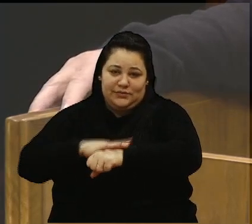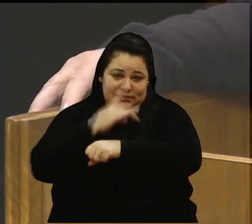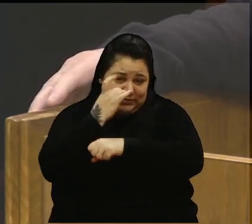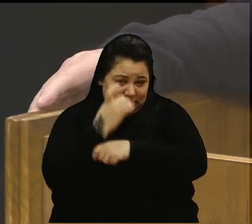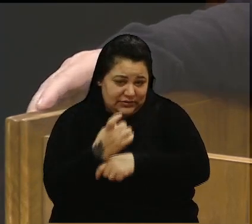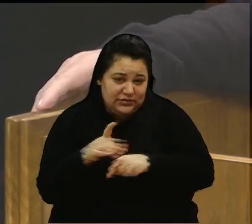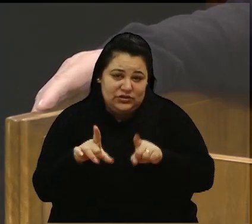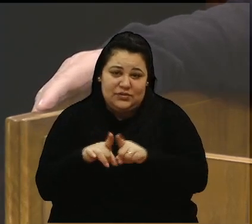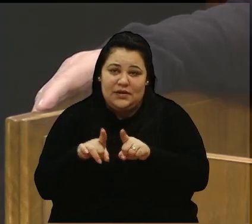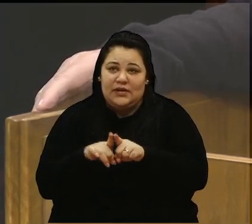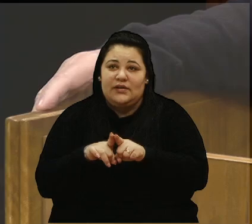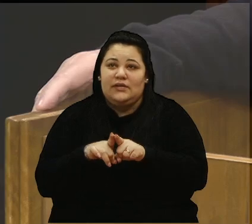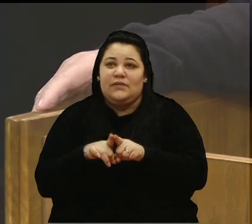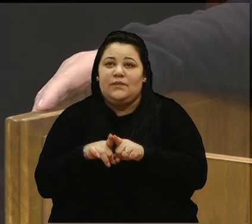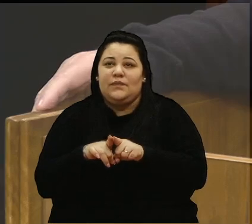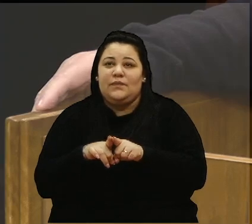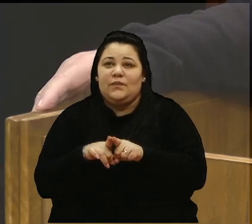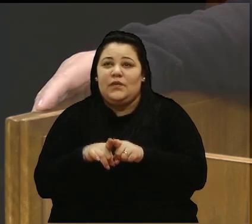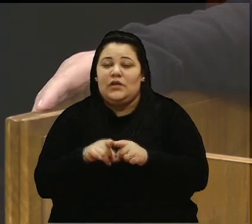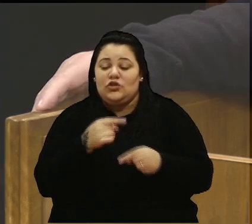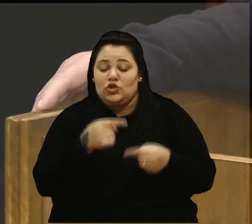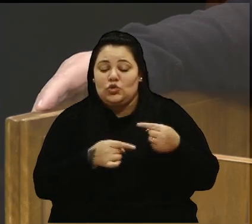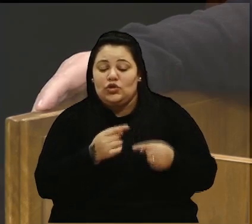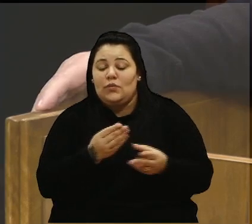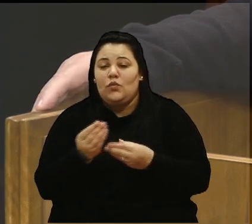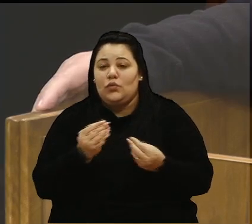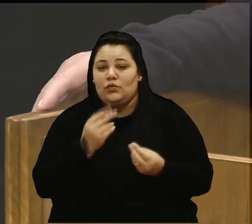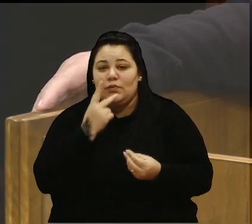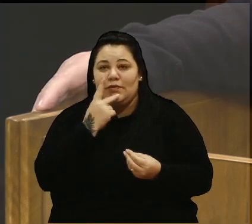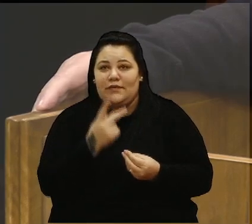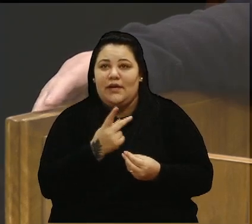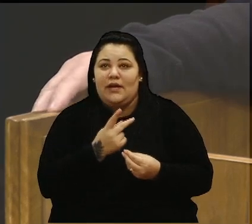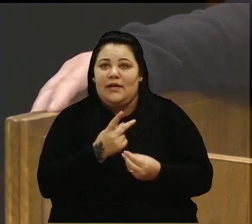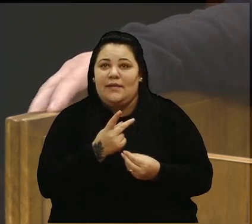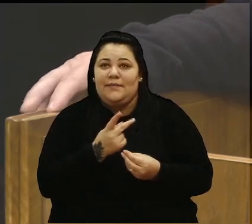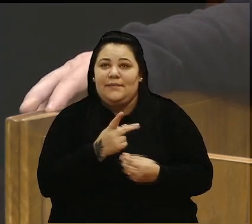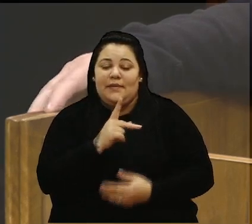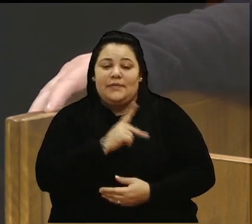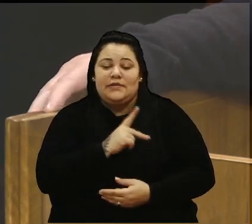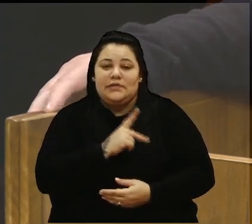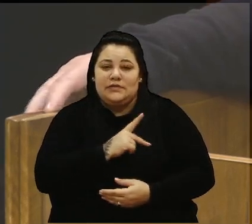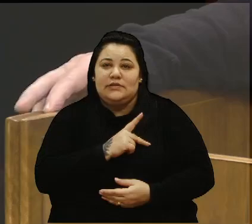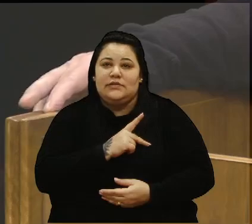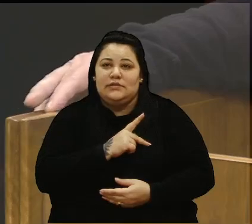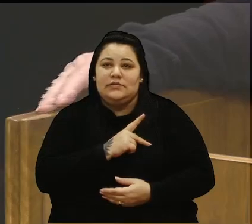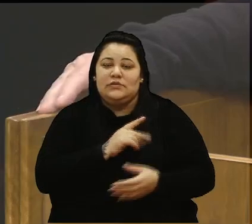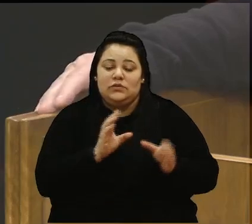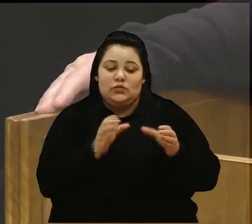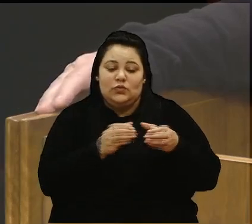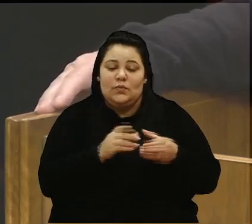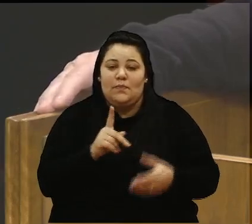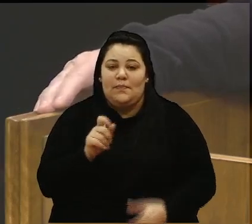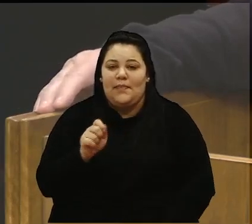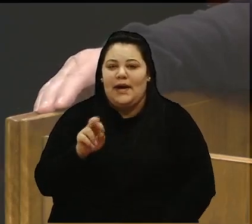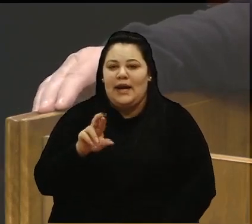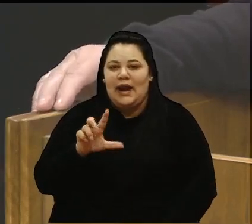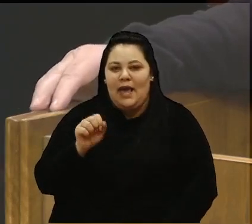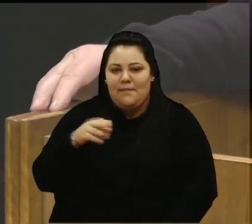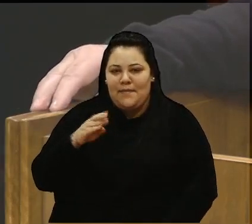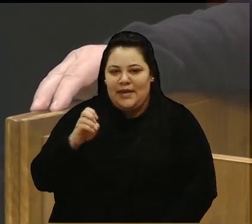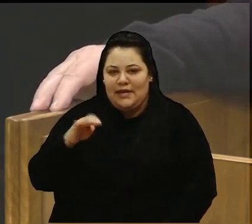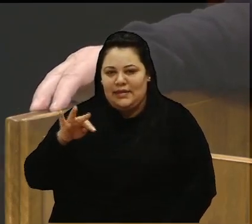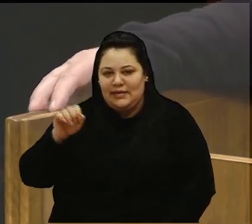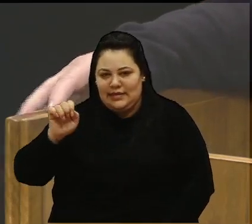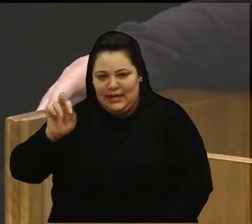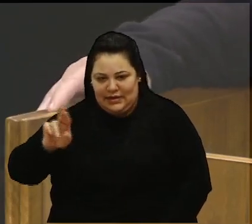interessante, se discutia muito a questão do regime presidencialista, do regime parlamentarista, né?